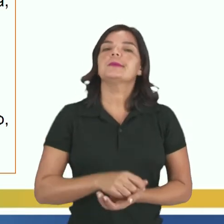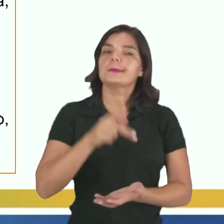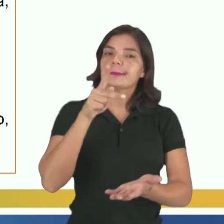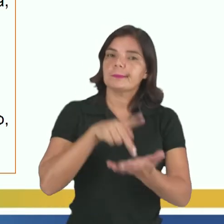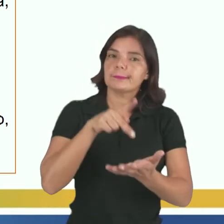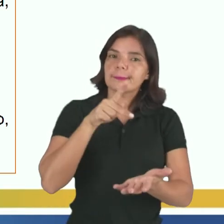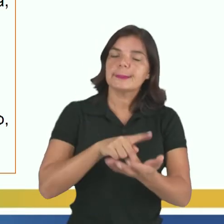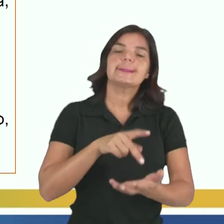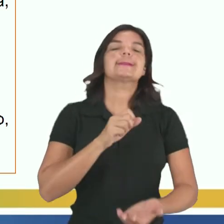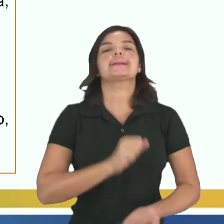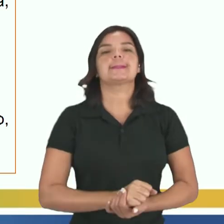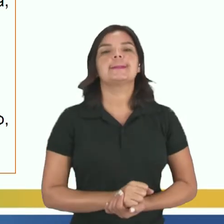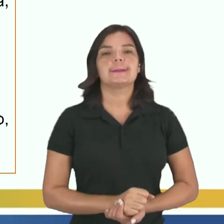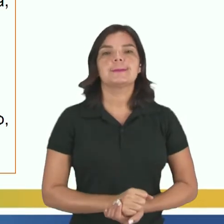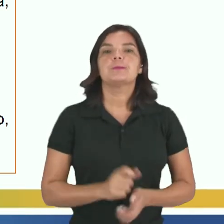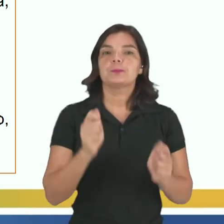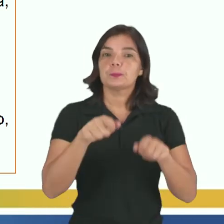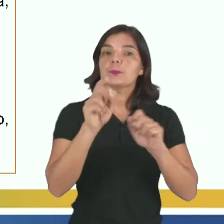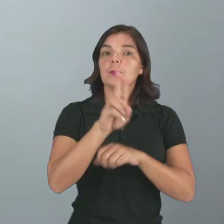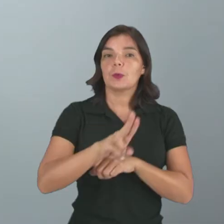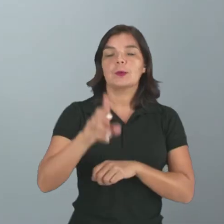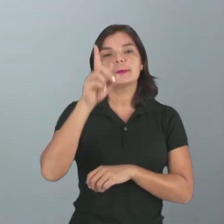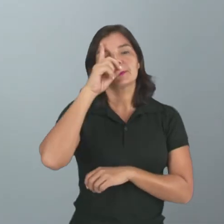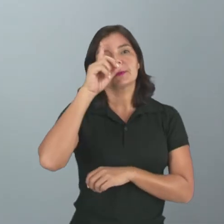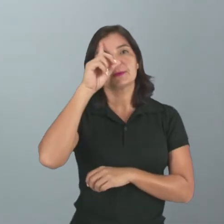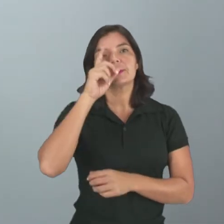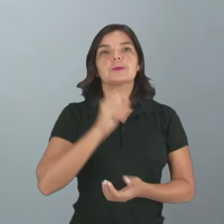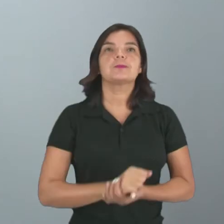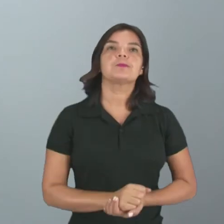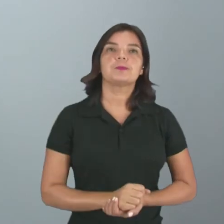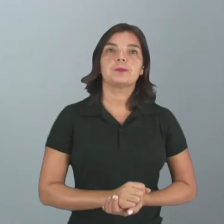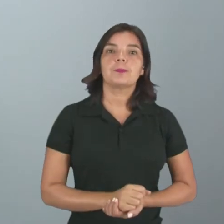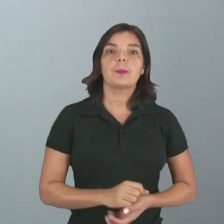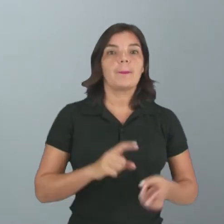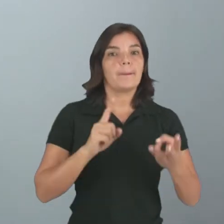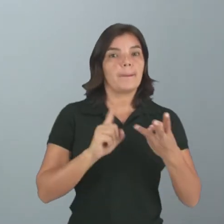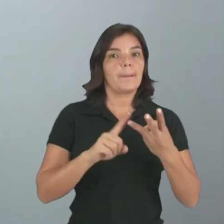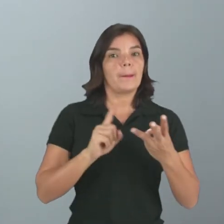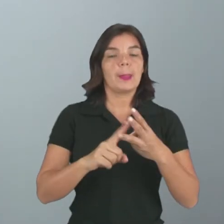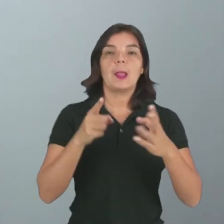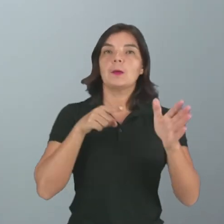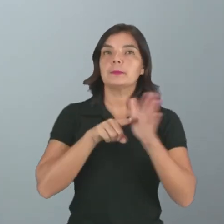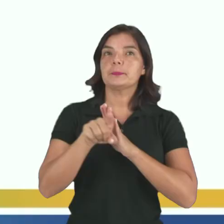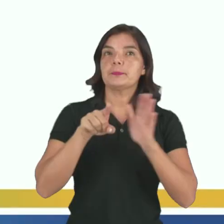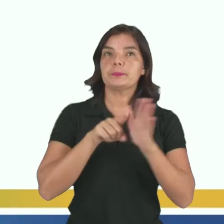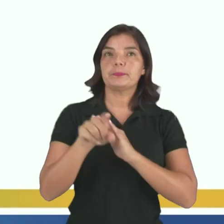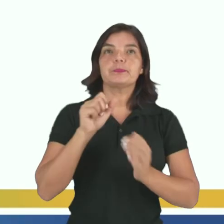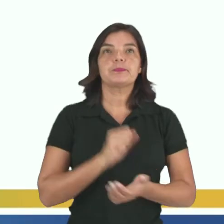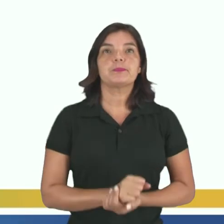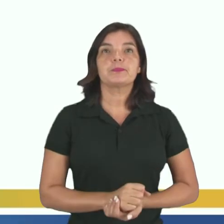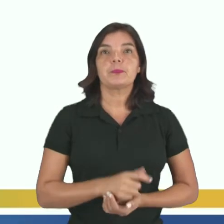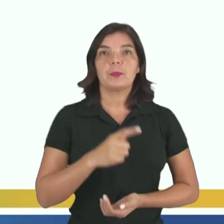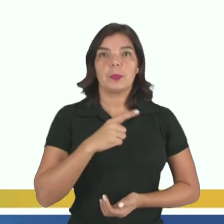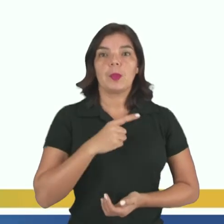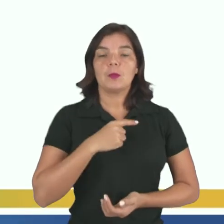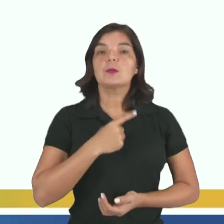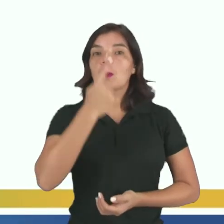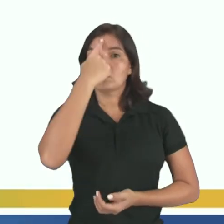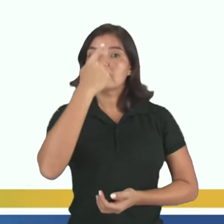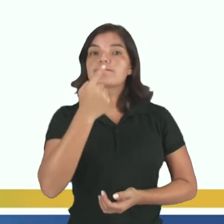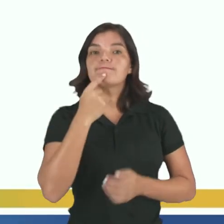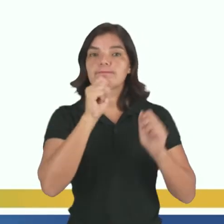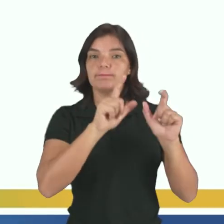que também está correta e a gente pode usar aí no nosso dia a dia. Na questão 3, perguntava para vocês o seguinte, tem aí um desenho,